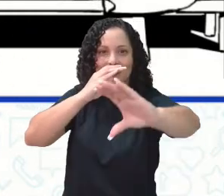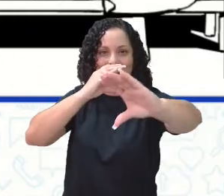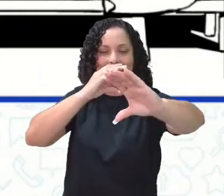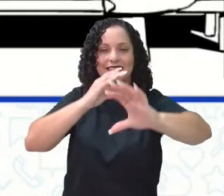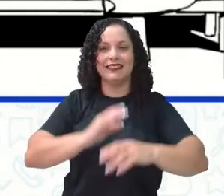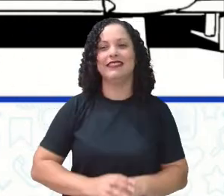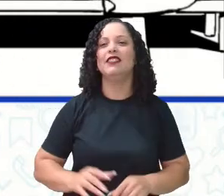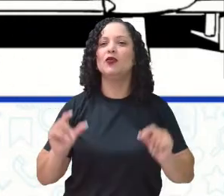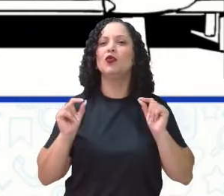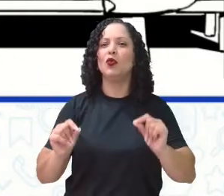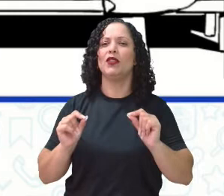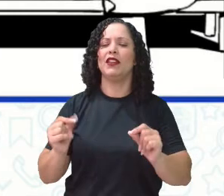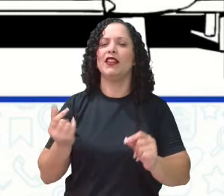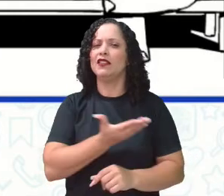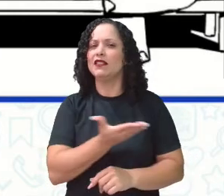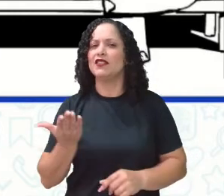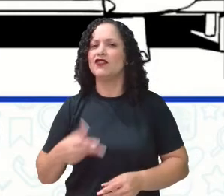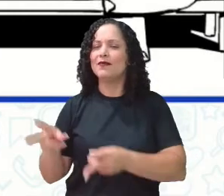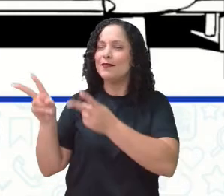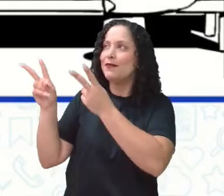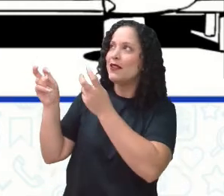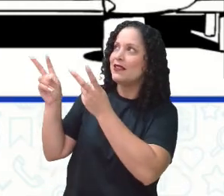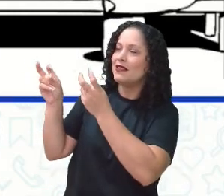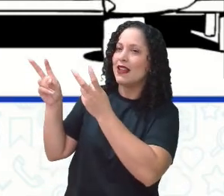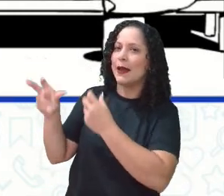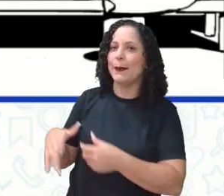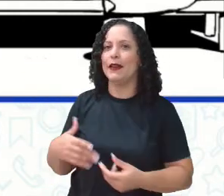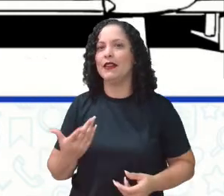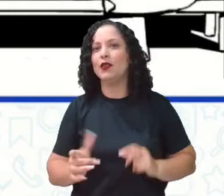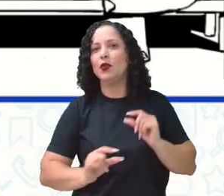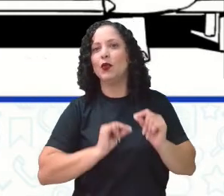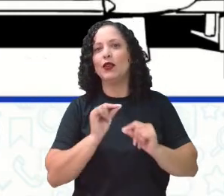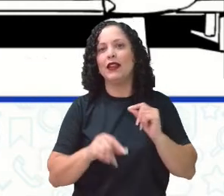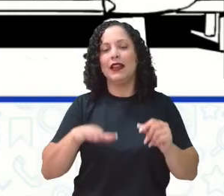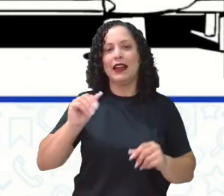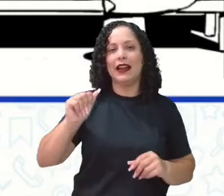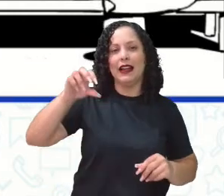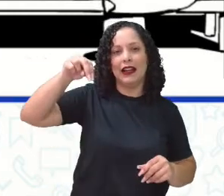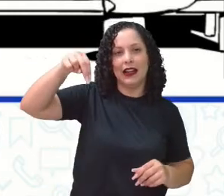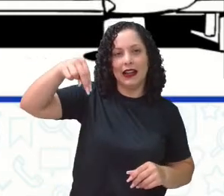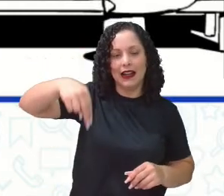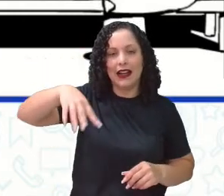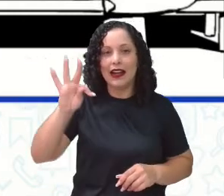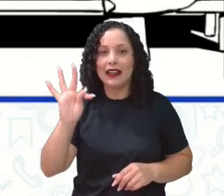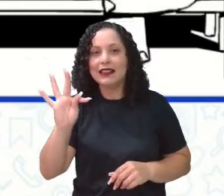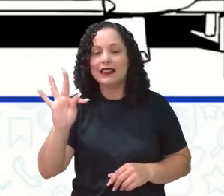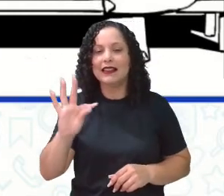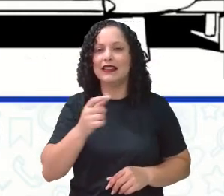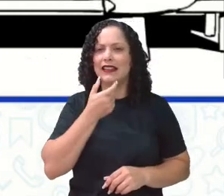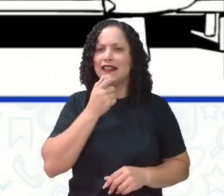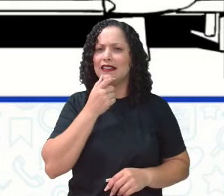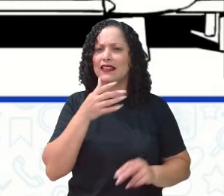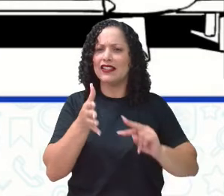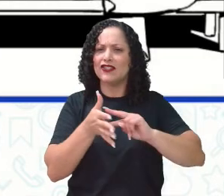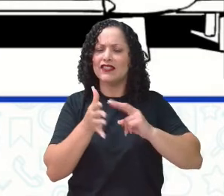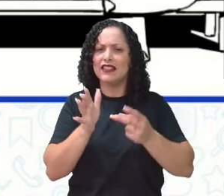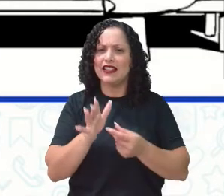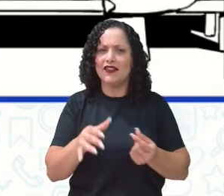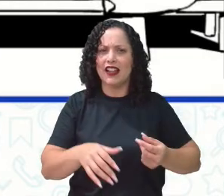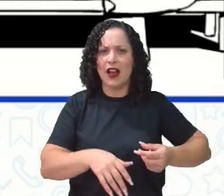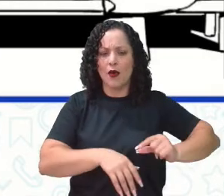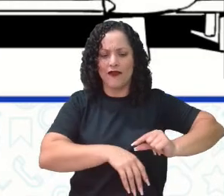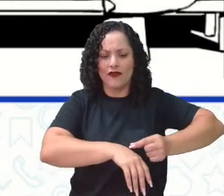não é? Que no meio ante aqui, em inglês, é formiga. Isso. E aí tem assim, quer ouvir uma piada